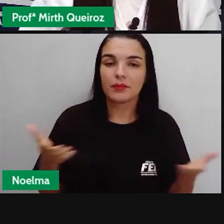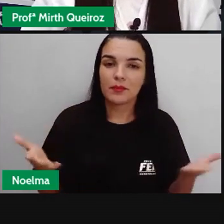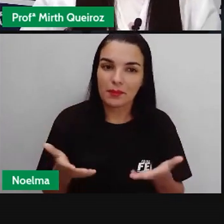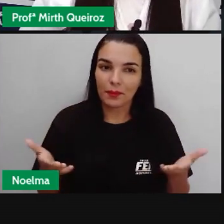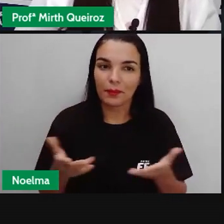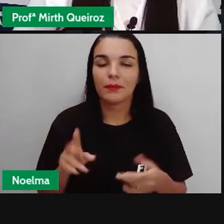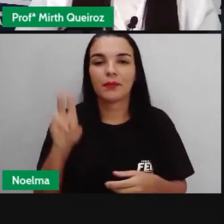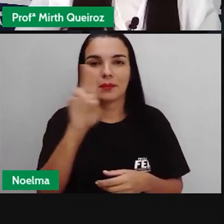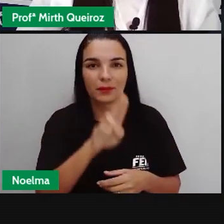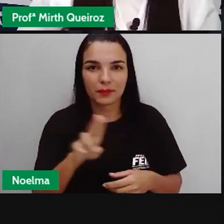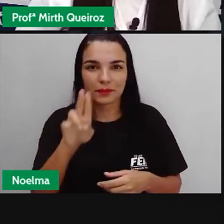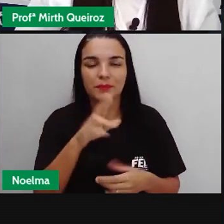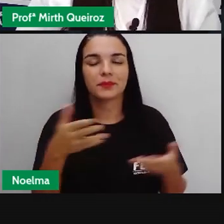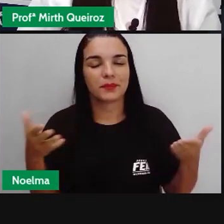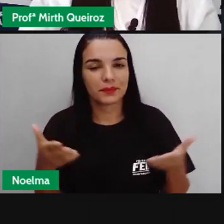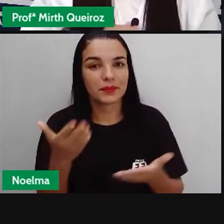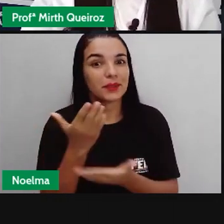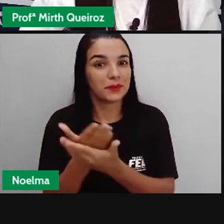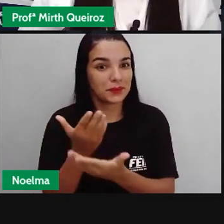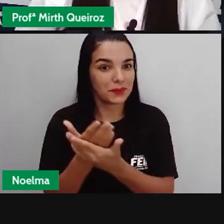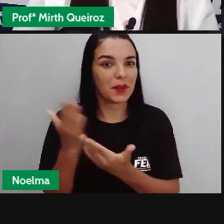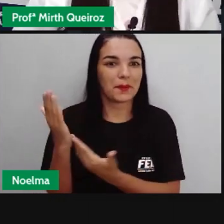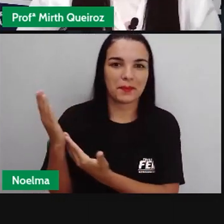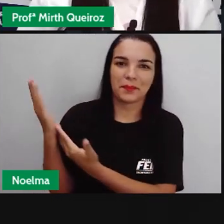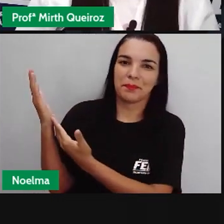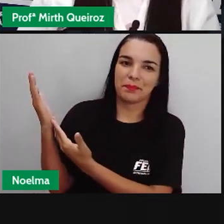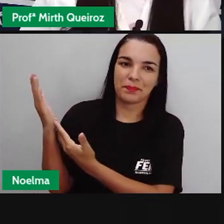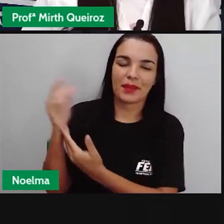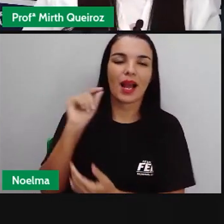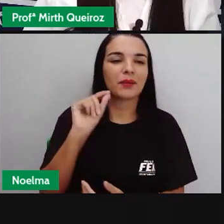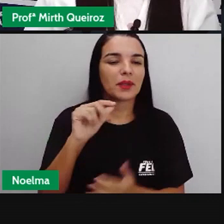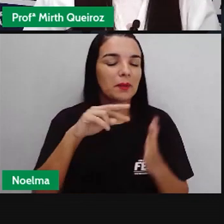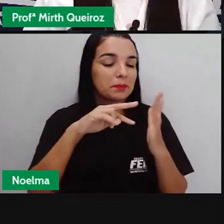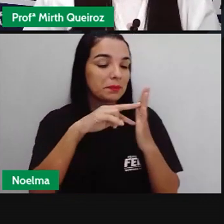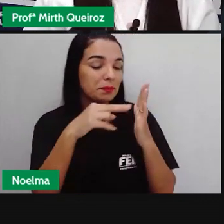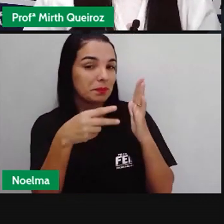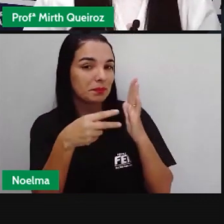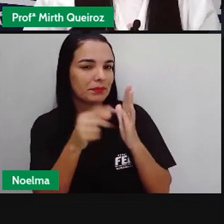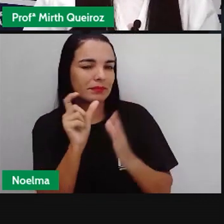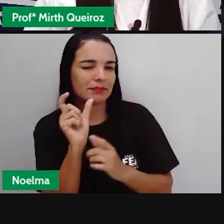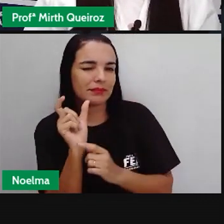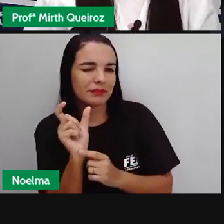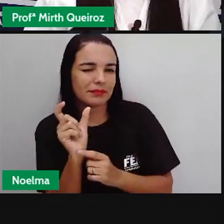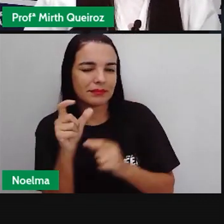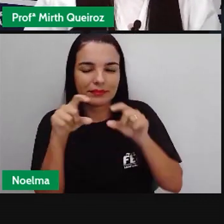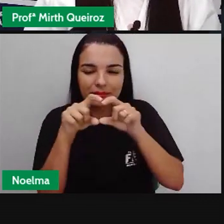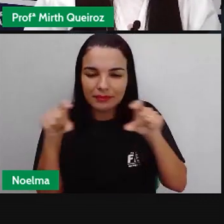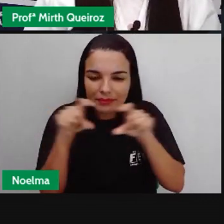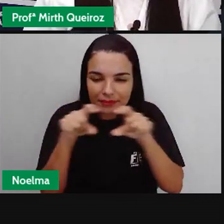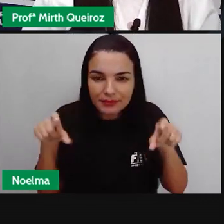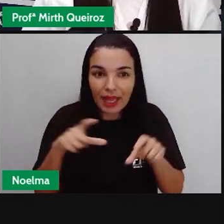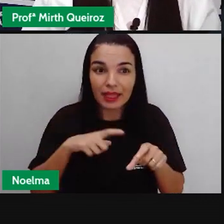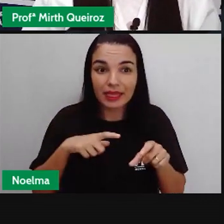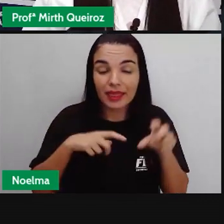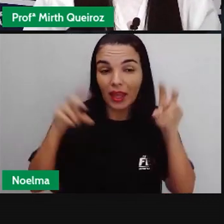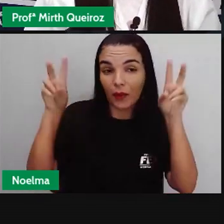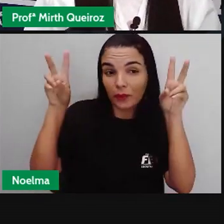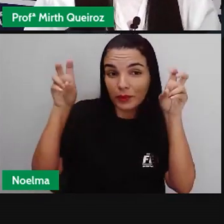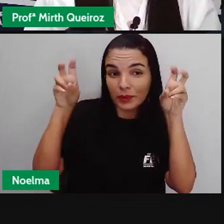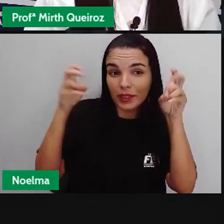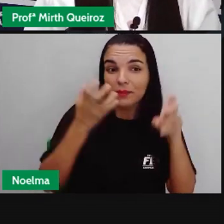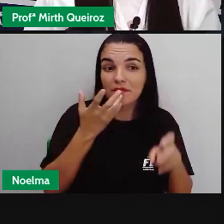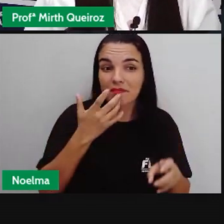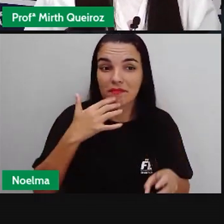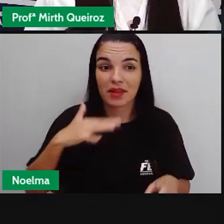nós iremos estudá-las. As parlendas são versinhos com temática infantil que são